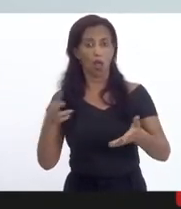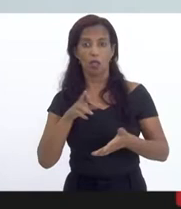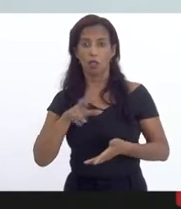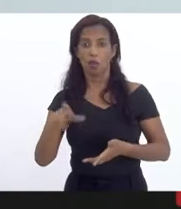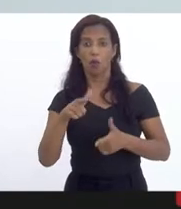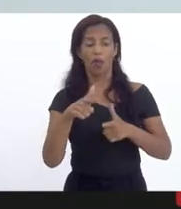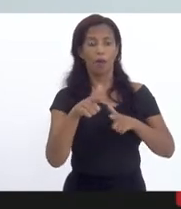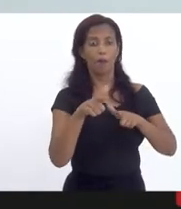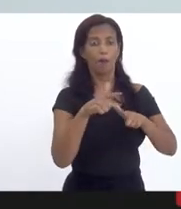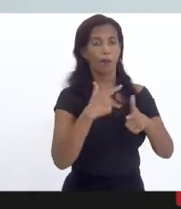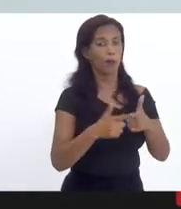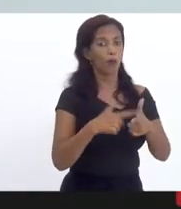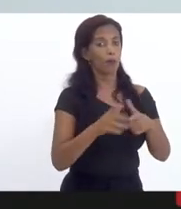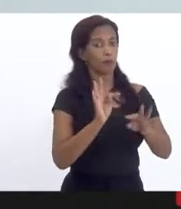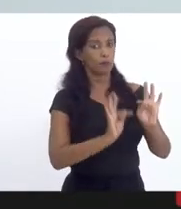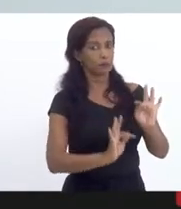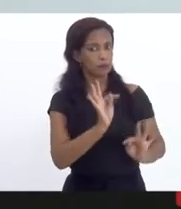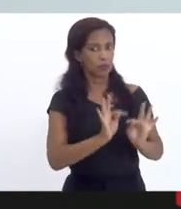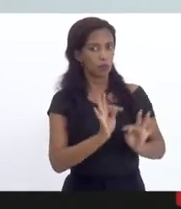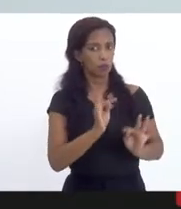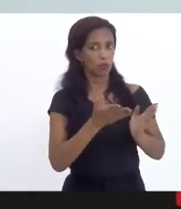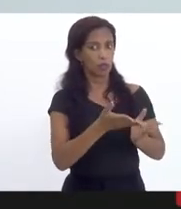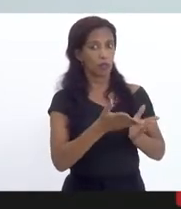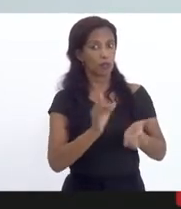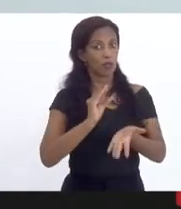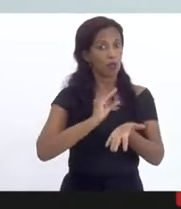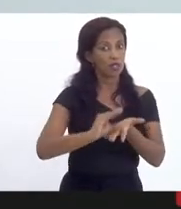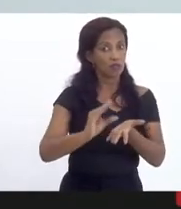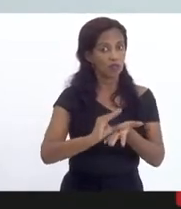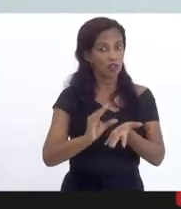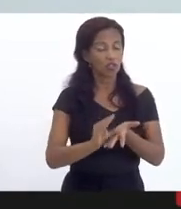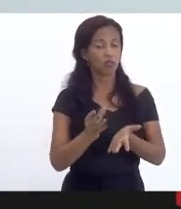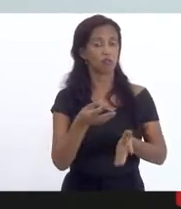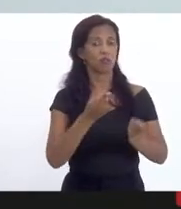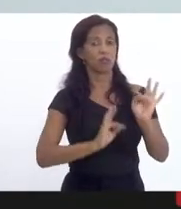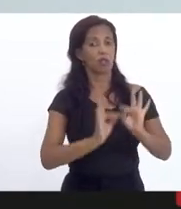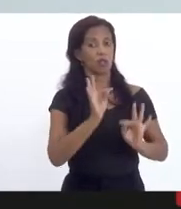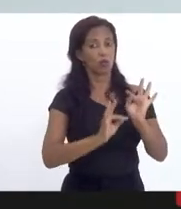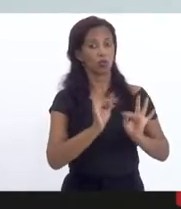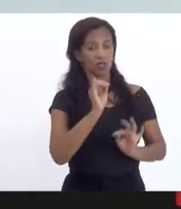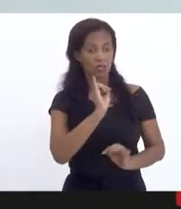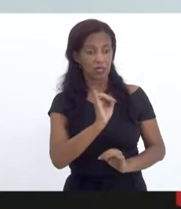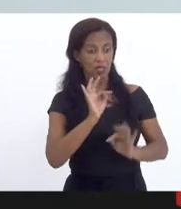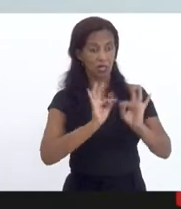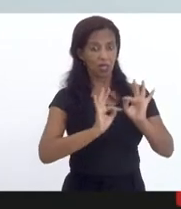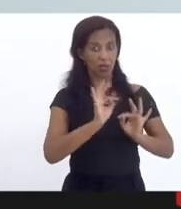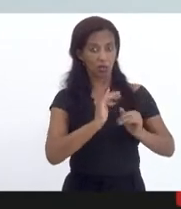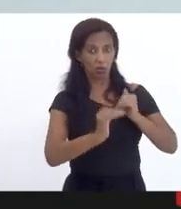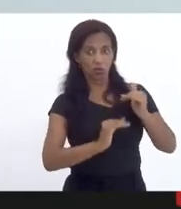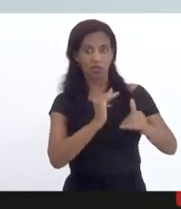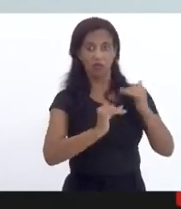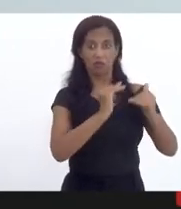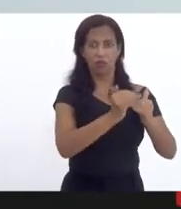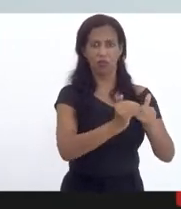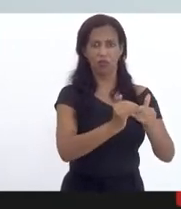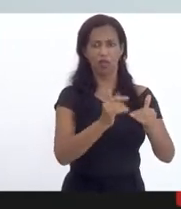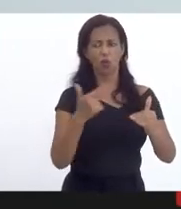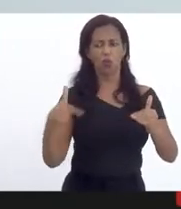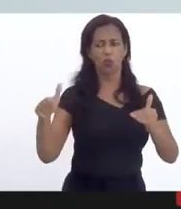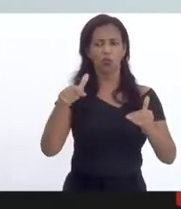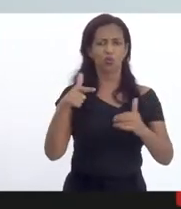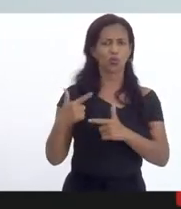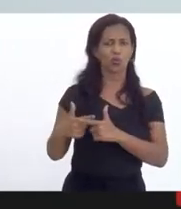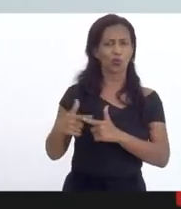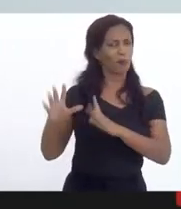problemas da tecnologia em si. Nós precisamos investir em tecnologia, porque ao passo que a tecnologia estiver desenvolvida, os outros problemas eles vão